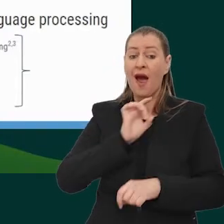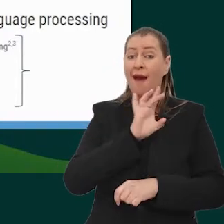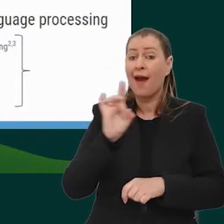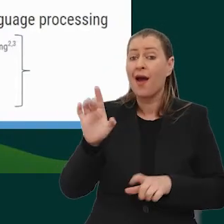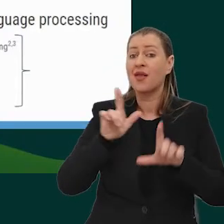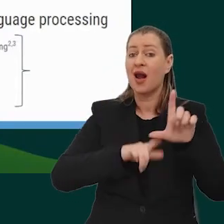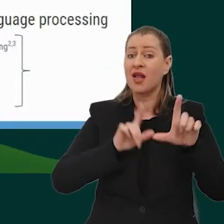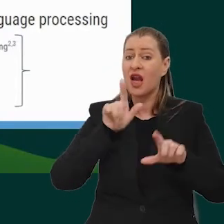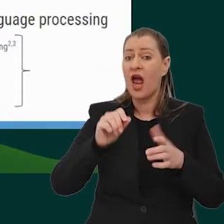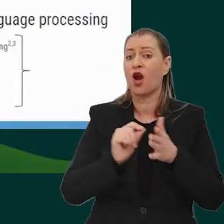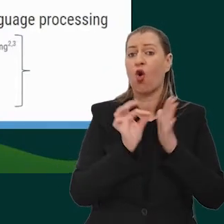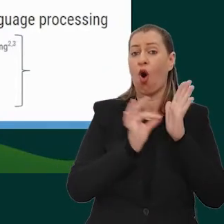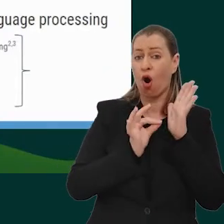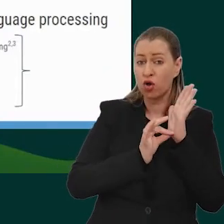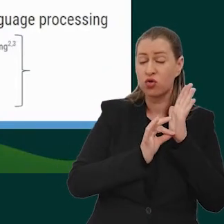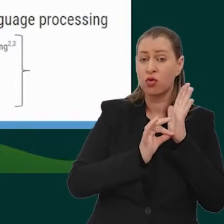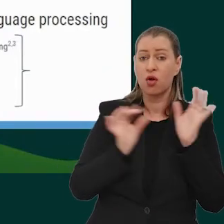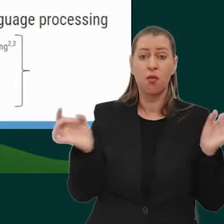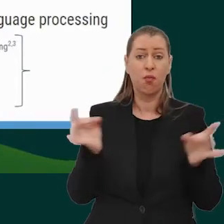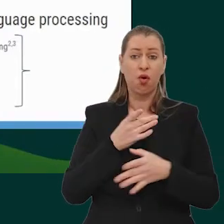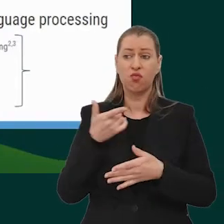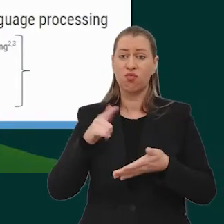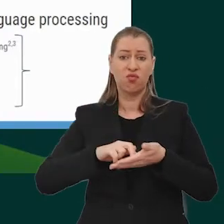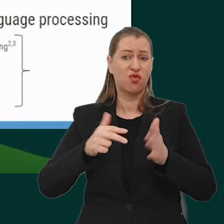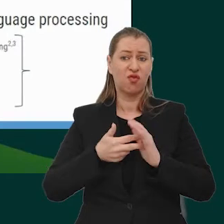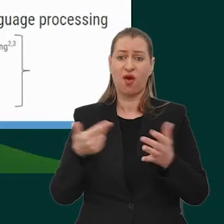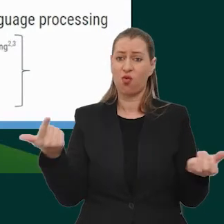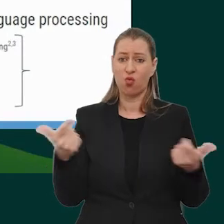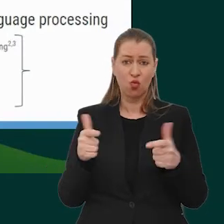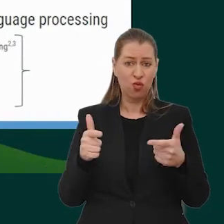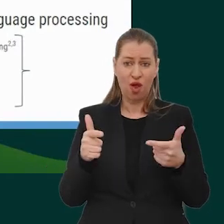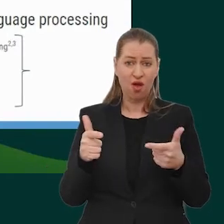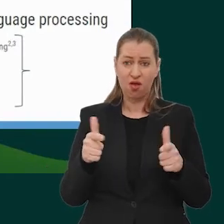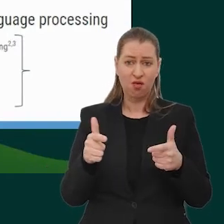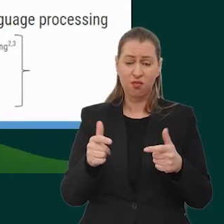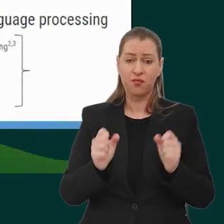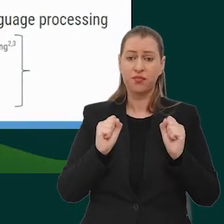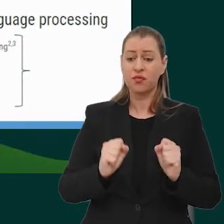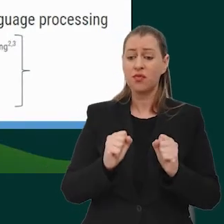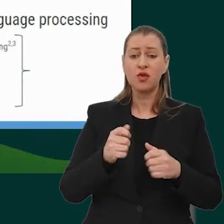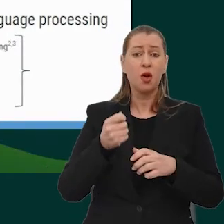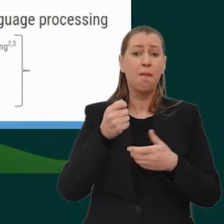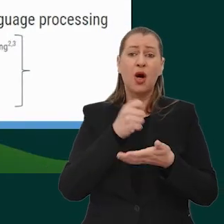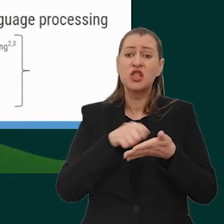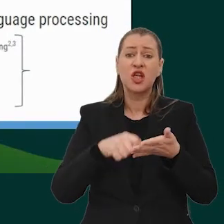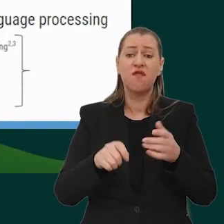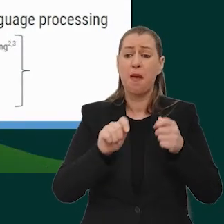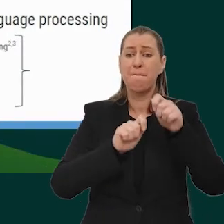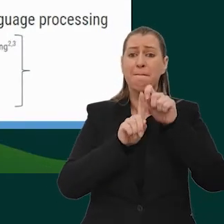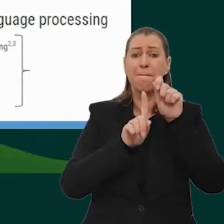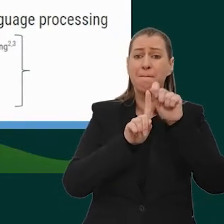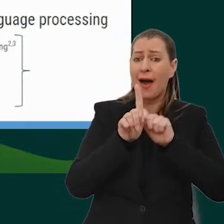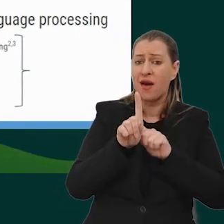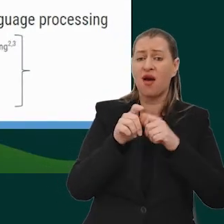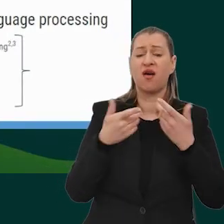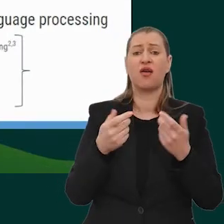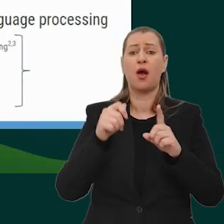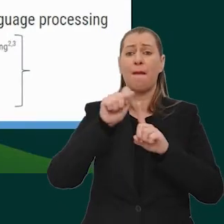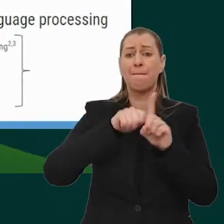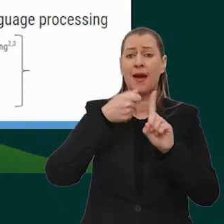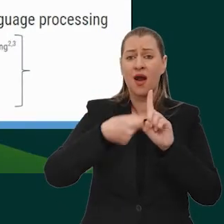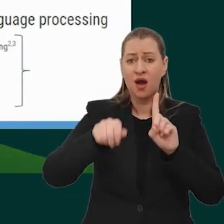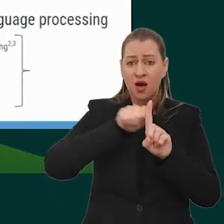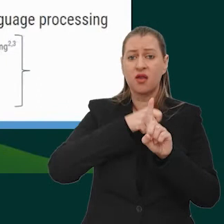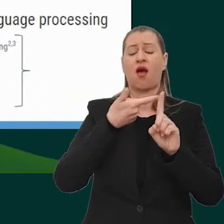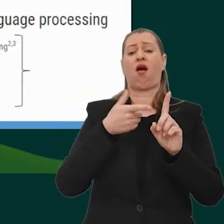código, e é isso. Para ele não tem significado nenhum. Pode escrever banana, pode escrever pera, para ele é a mesma coisa.